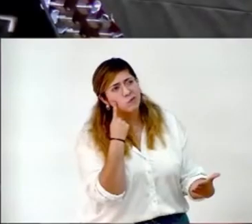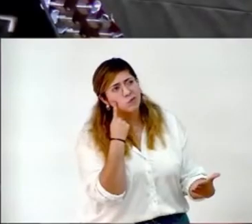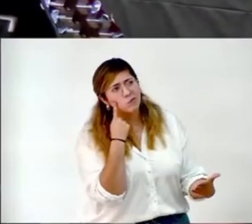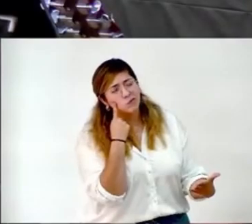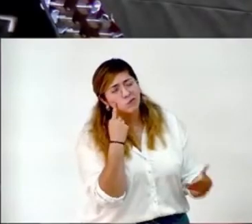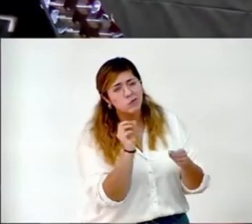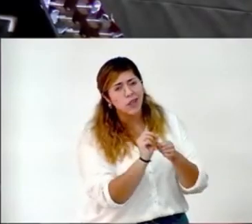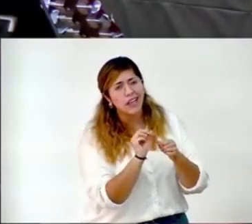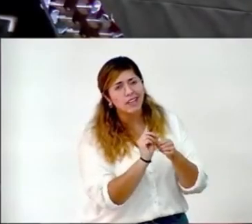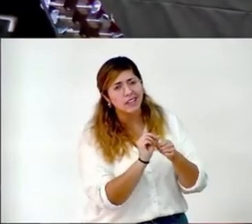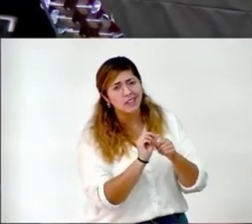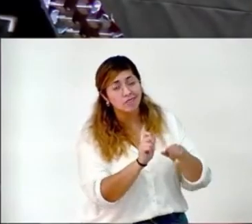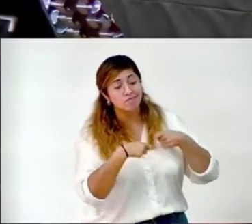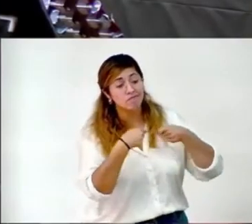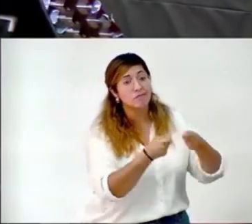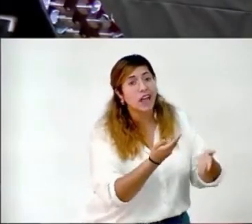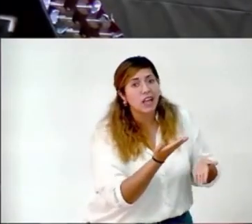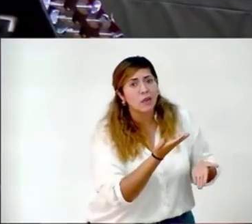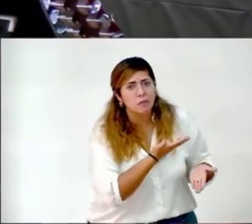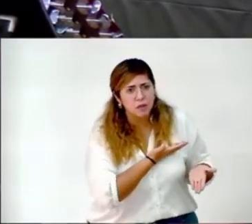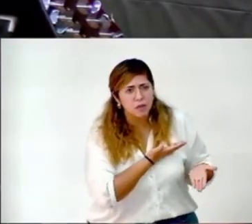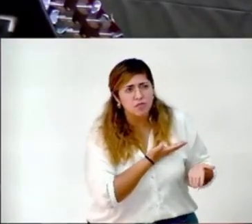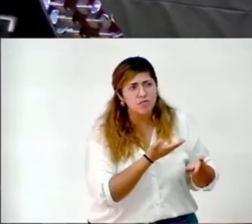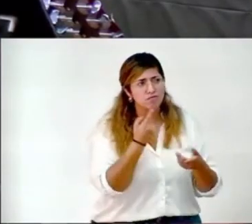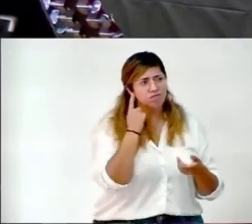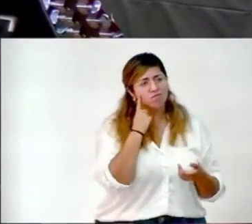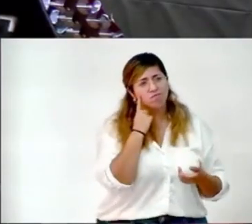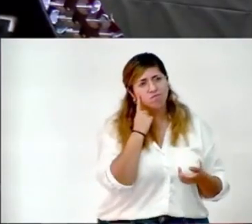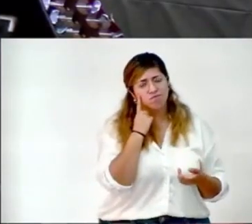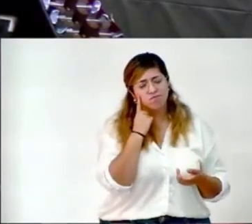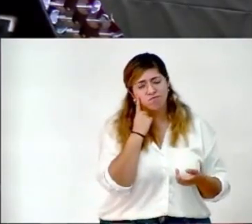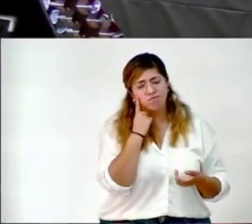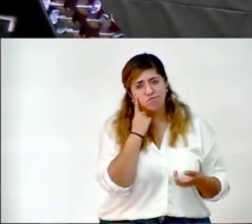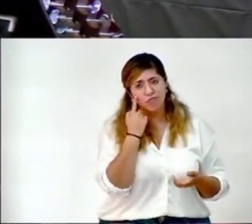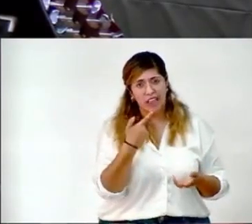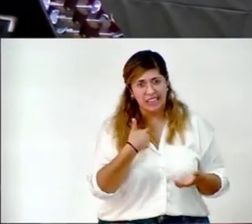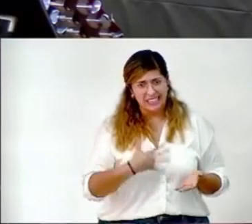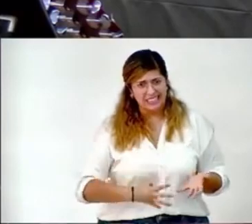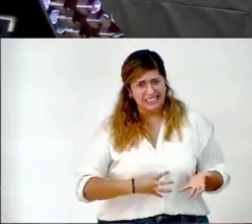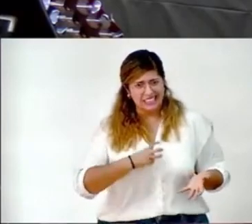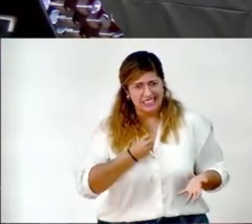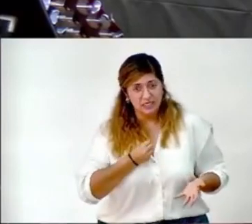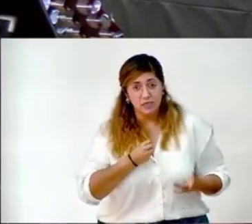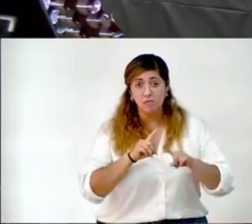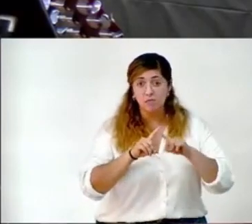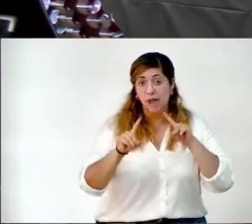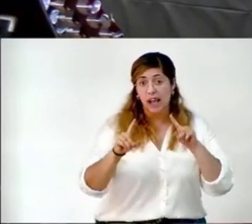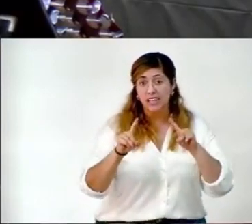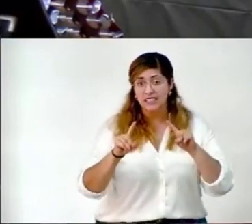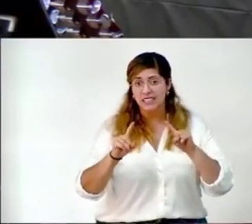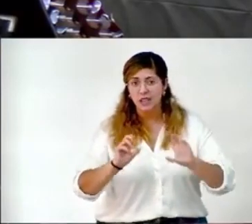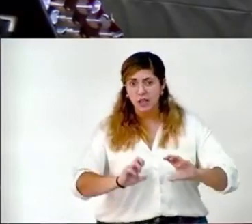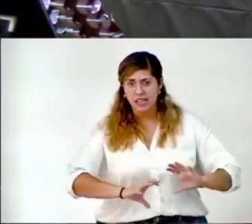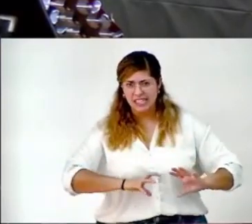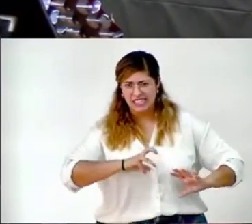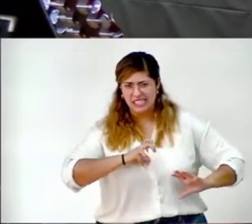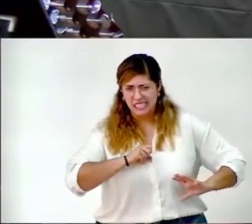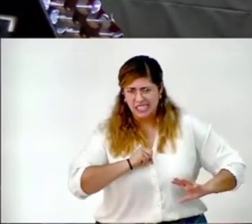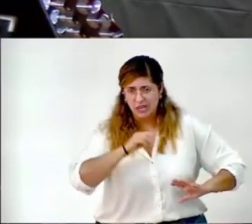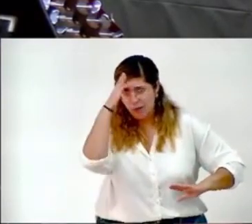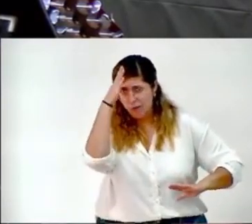ele. Mesmo estando bravos, a Bíblia nos ensina a pagar o mal com o